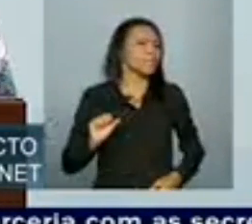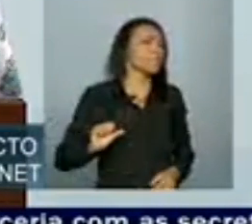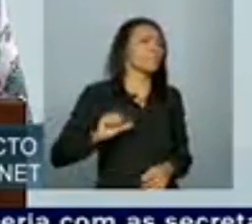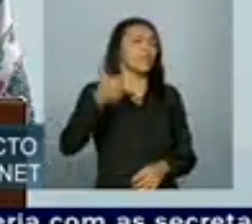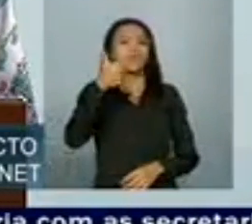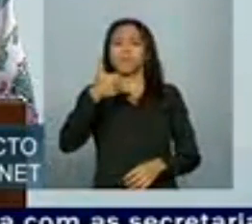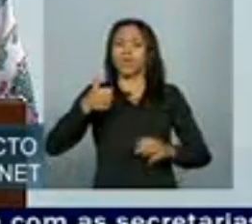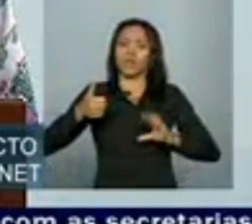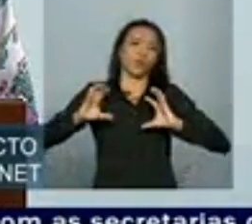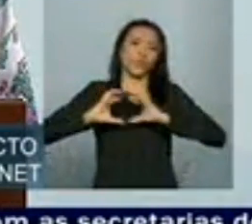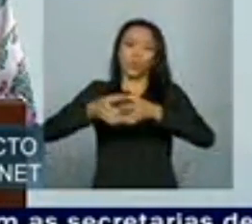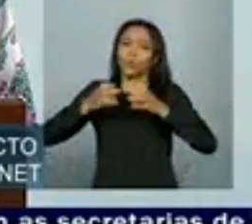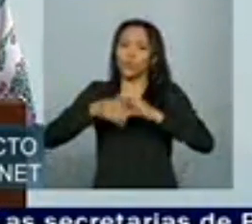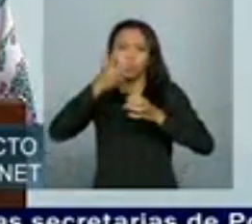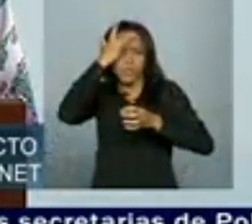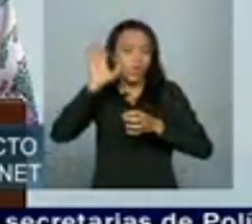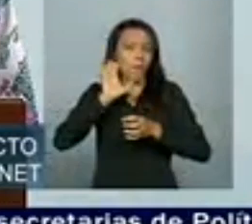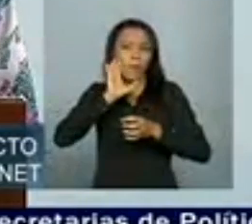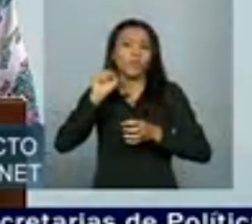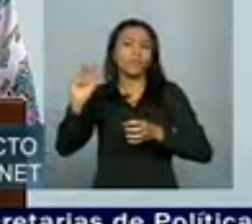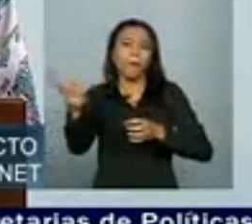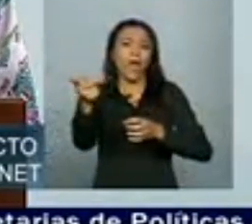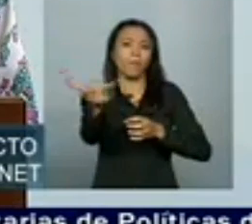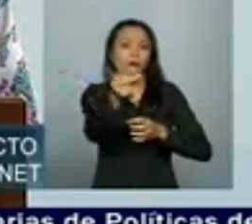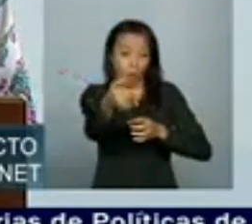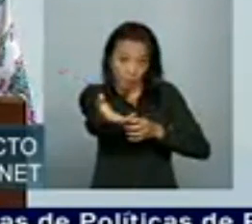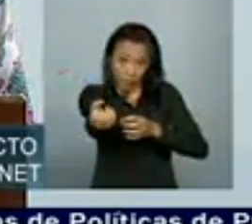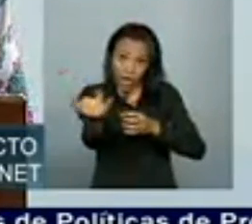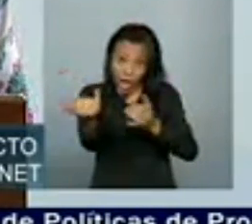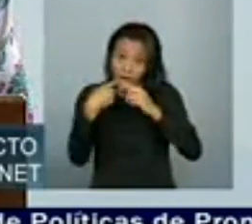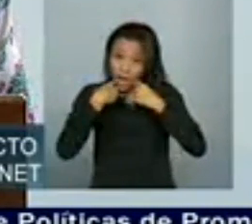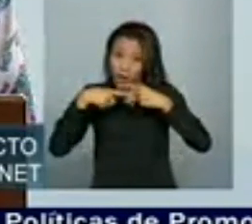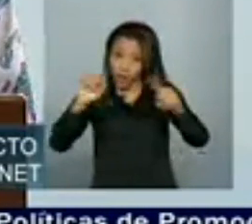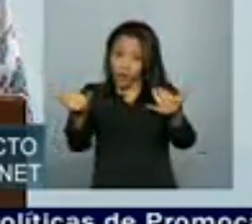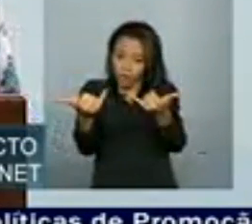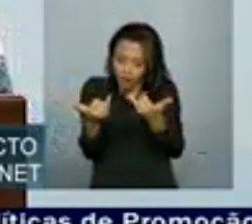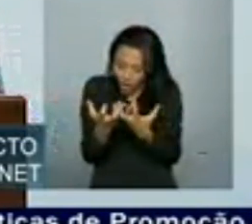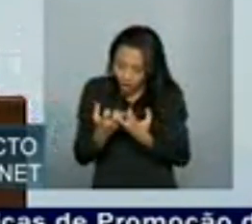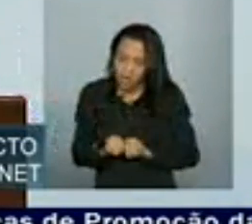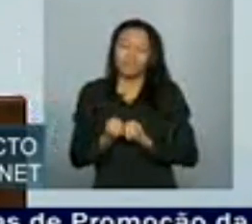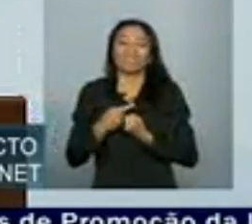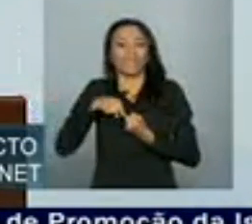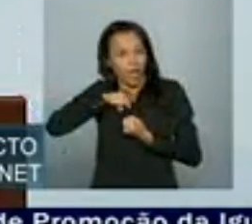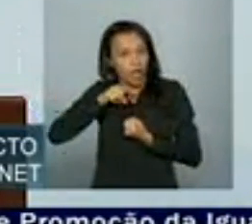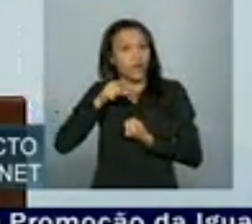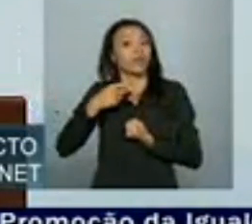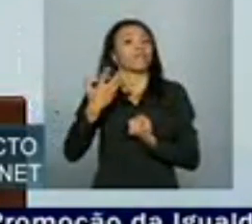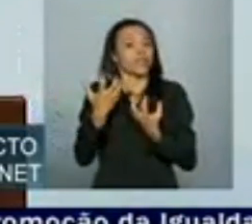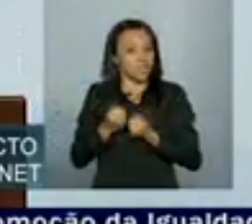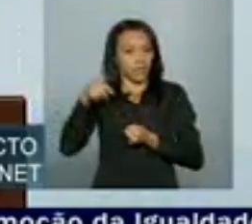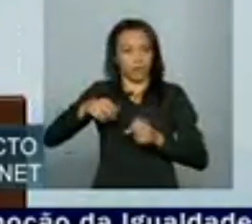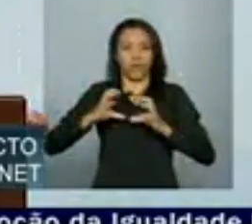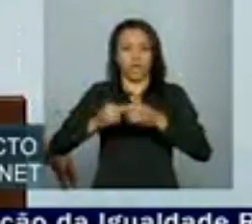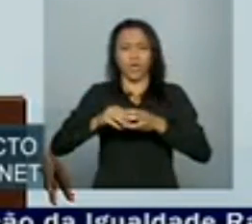ouvidoria de direitos humanos online e, por meio do portal Humaniza Redes, serão recebidas as denúncias